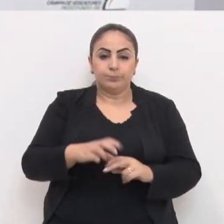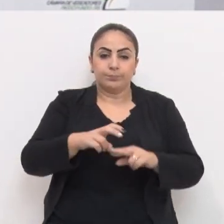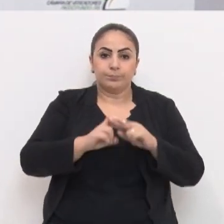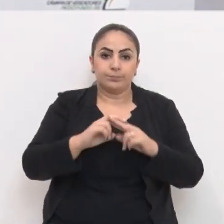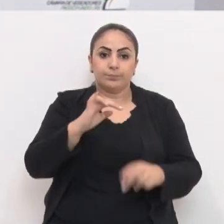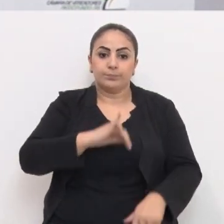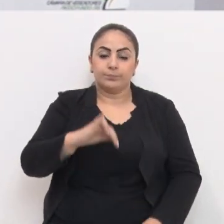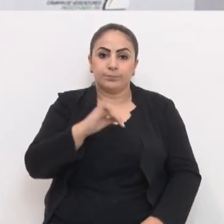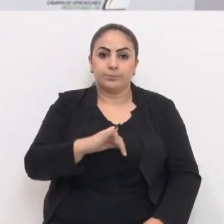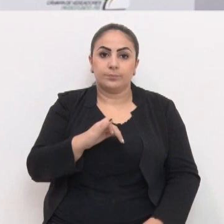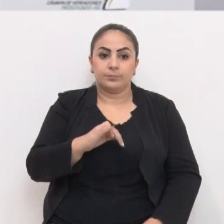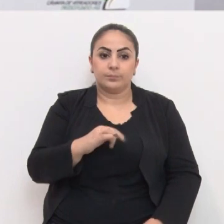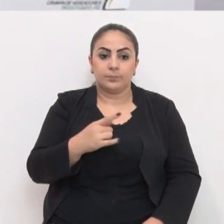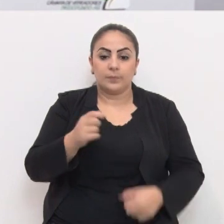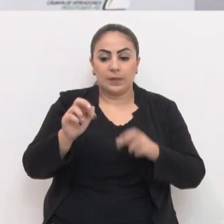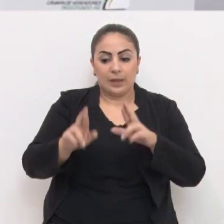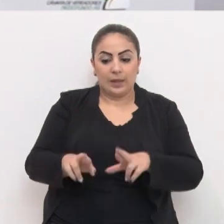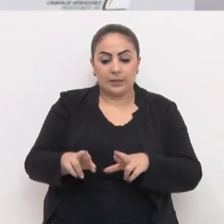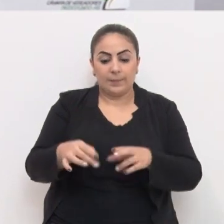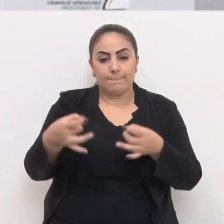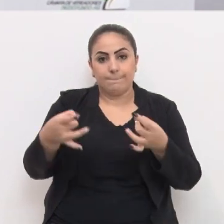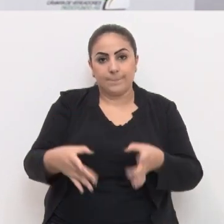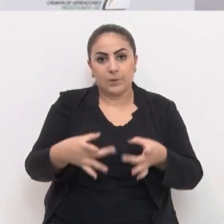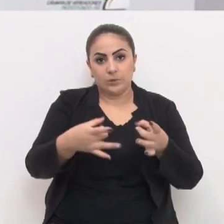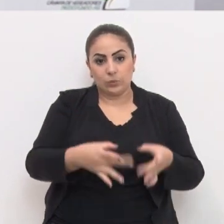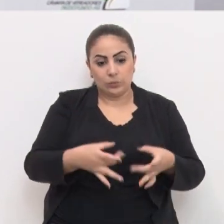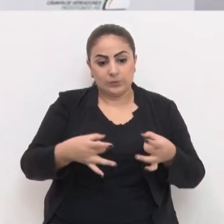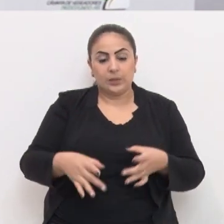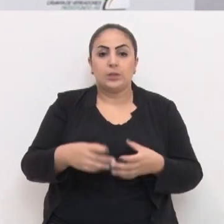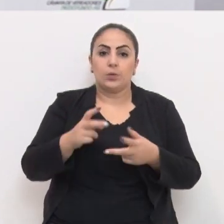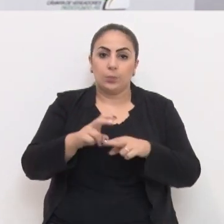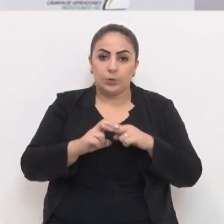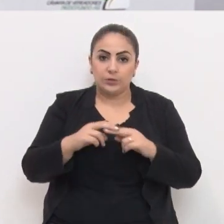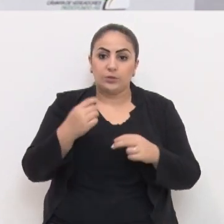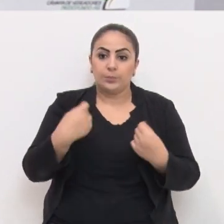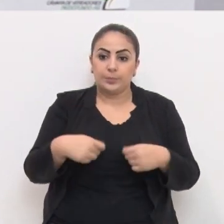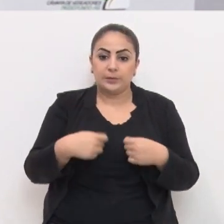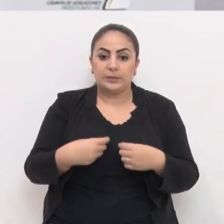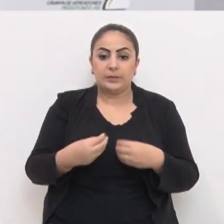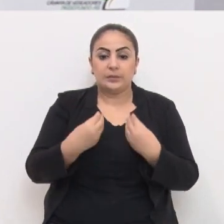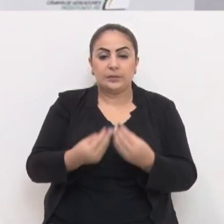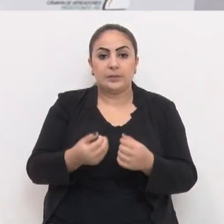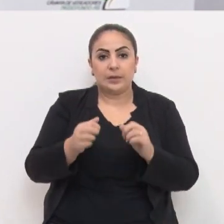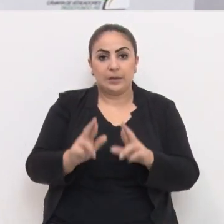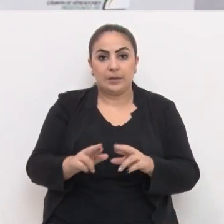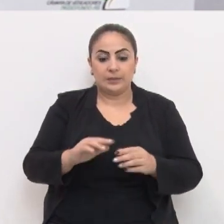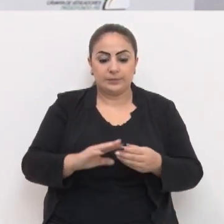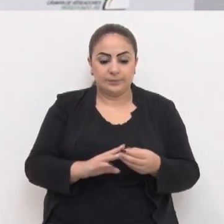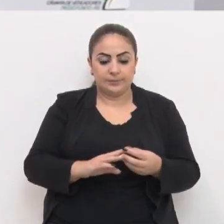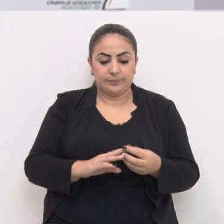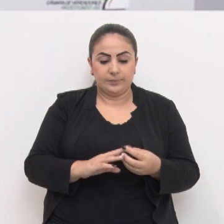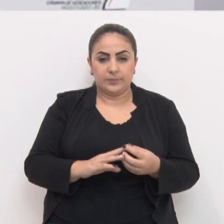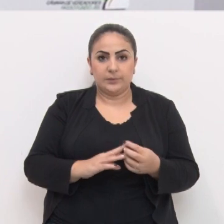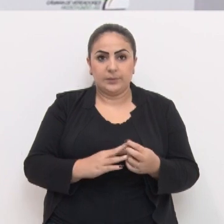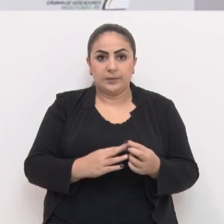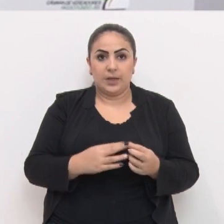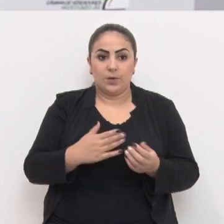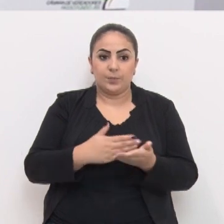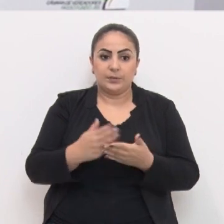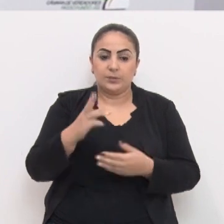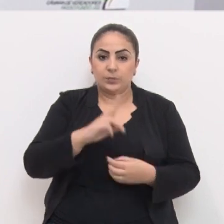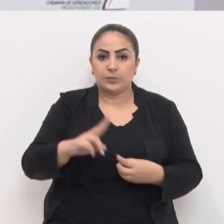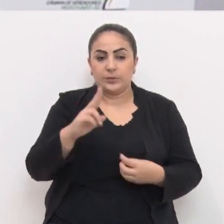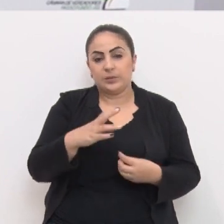aquela área do Delmar Cittoni está abandonada e que algum destino é preciso dar para aquela área que já está sendo, inclusive, ocupada de